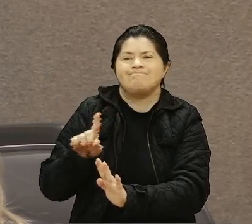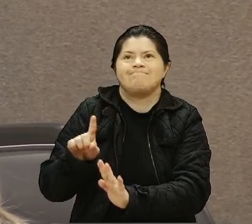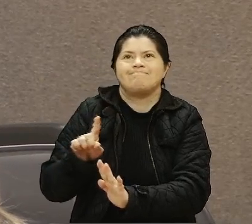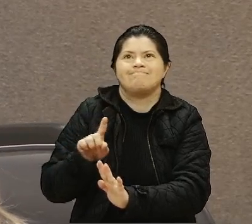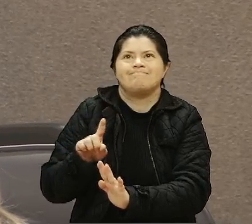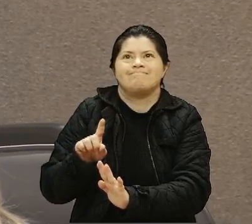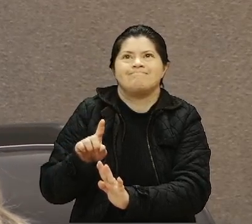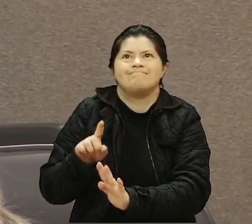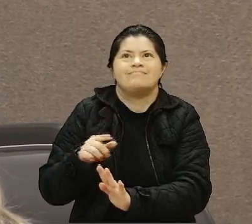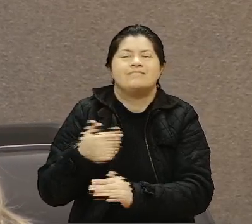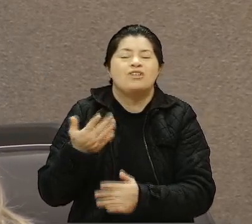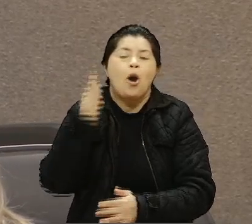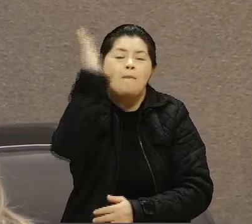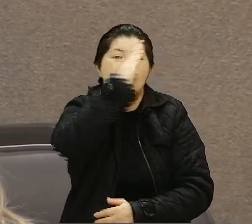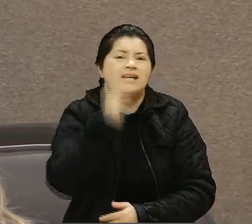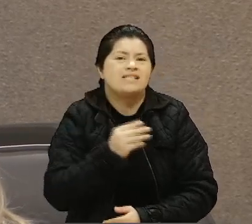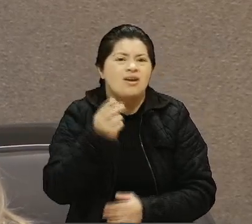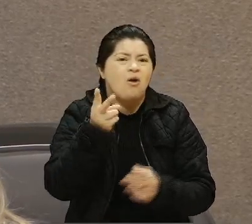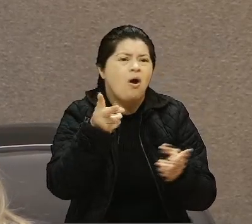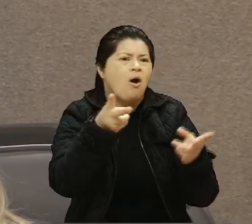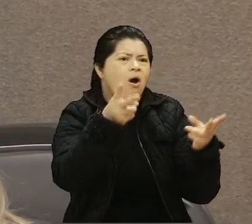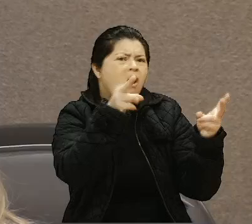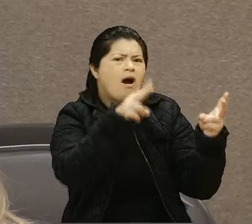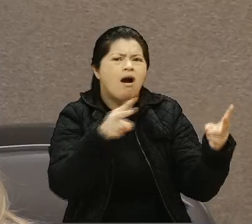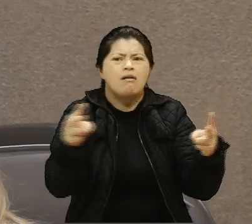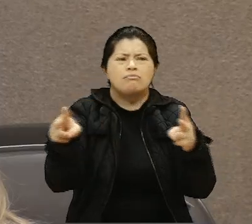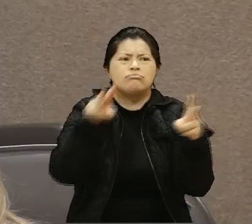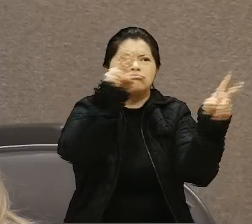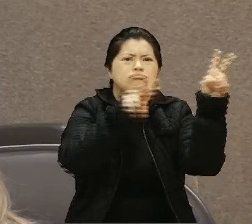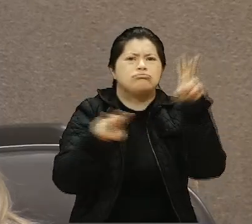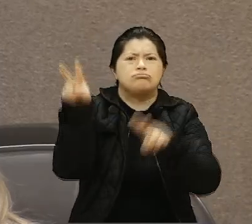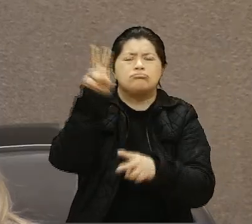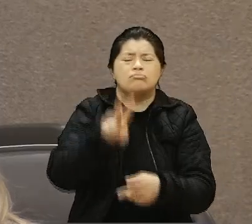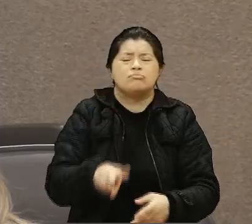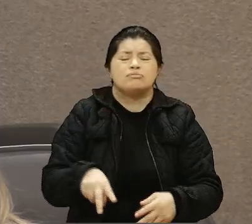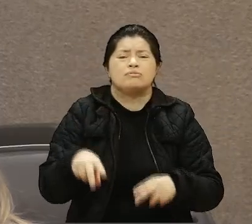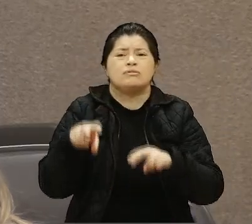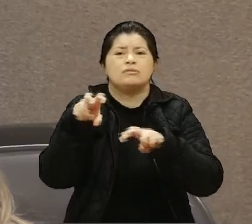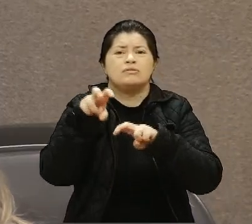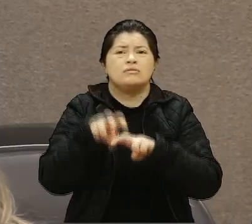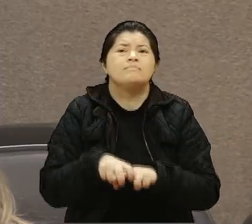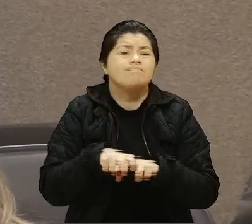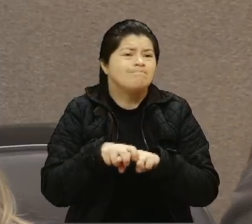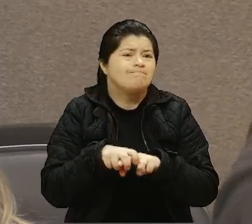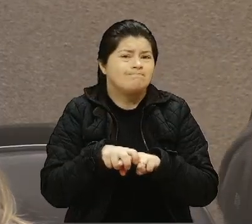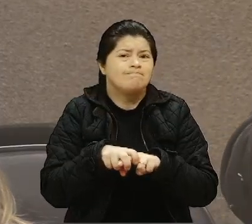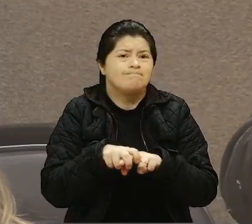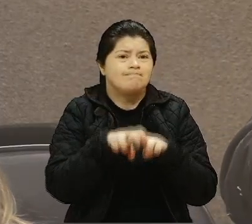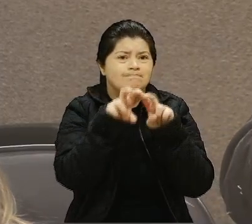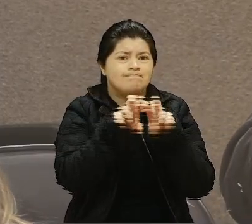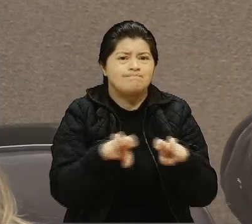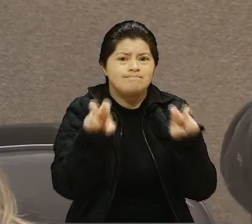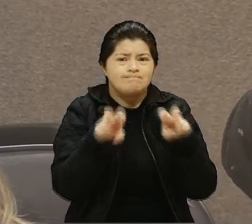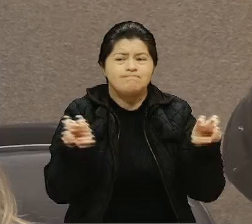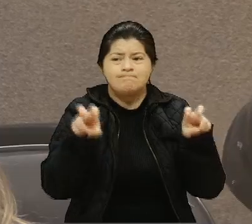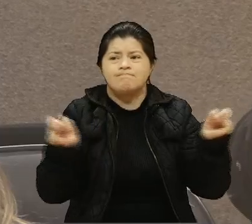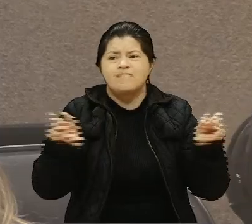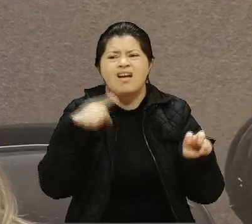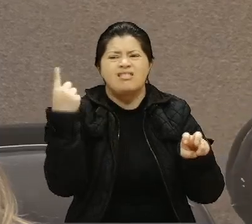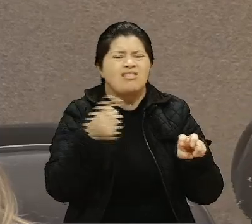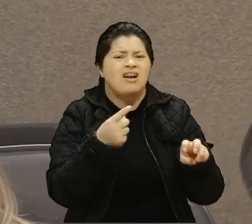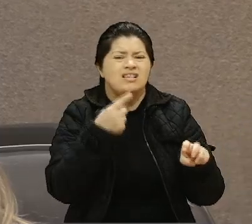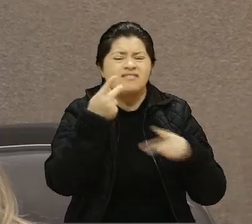Gente, e o Brasil assiste isso de camarote. Tu liga a TV, é só isso que fala. Enquanto a gente não está vendo